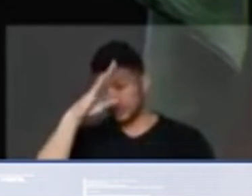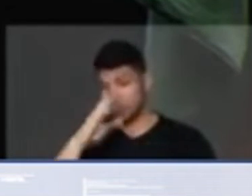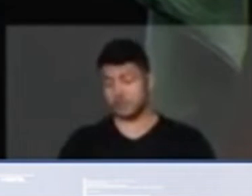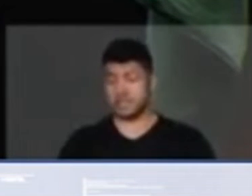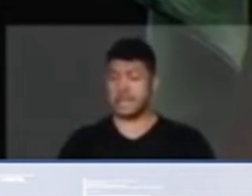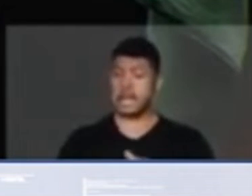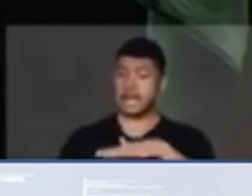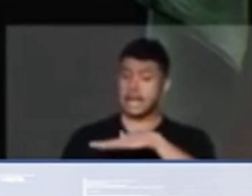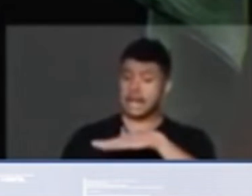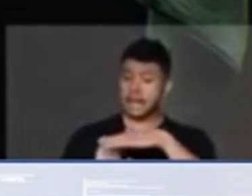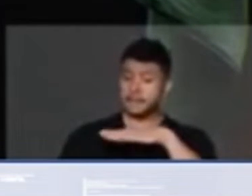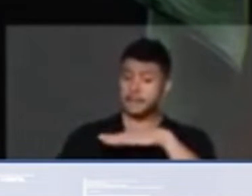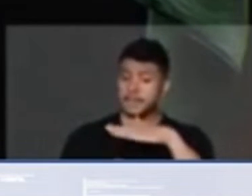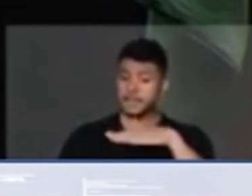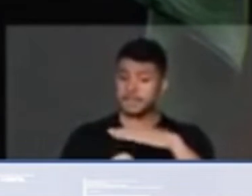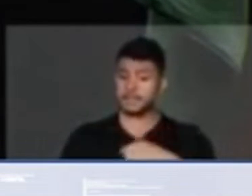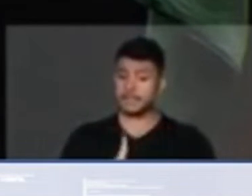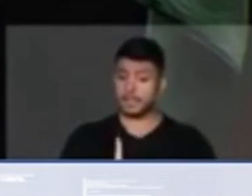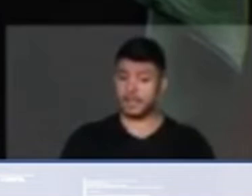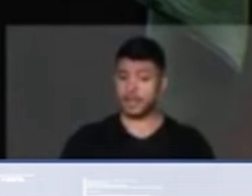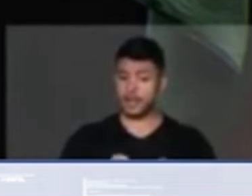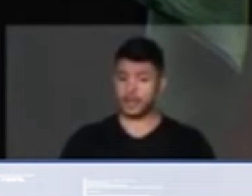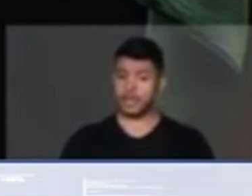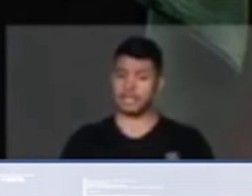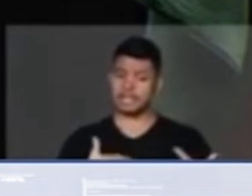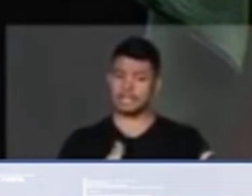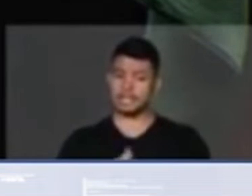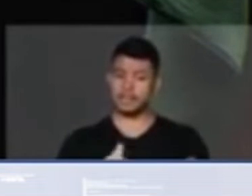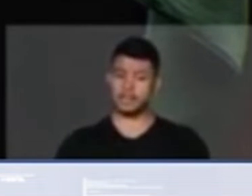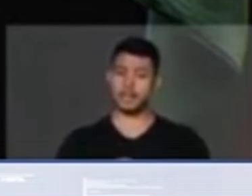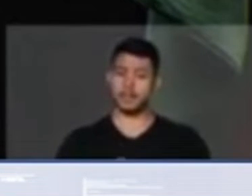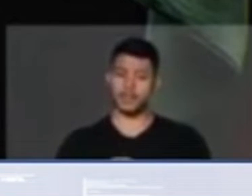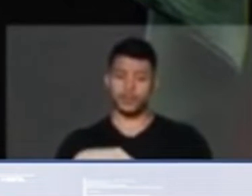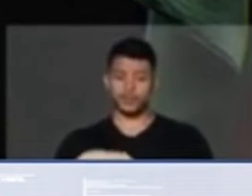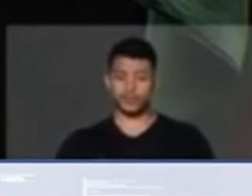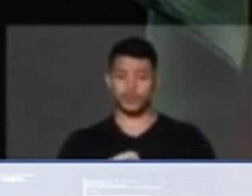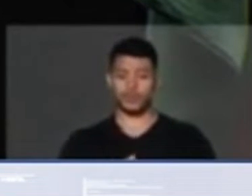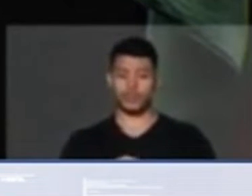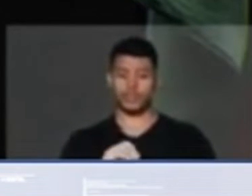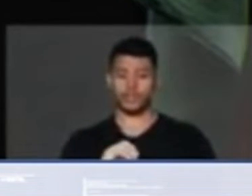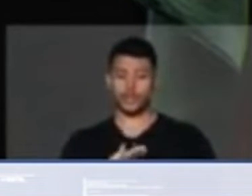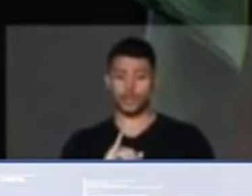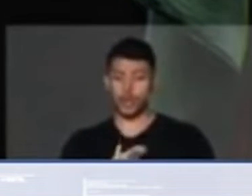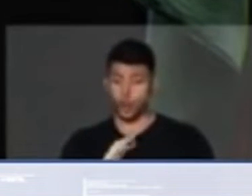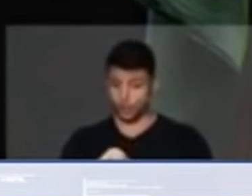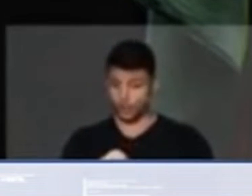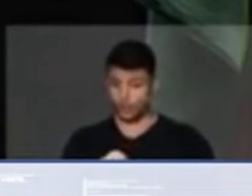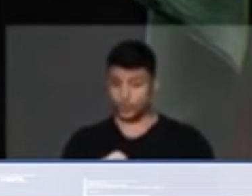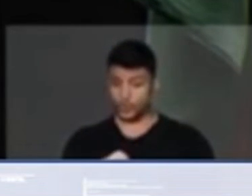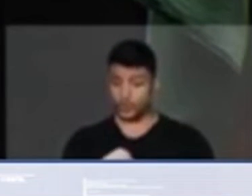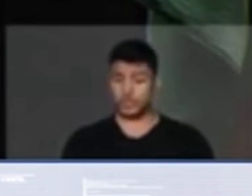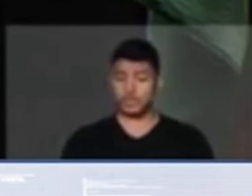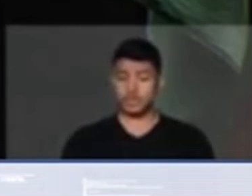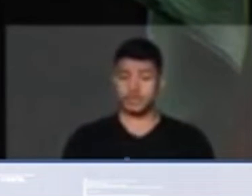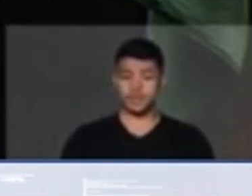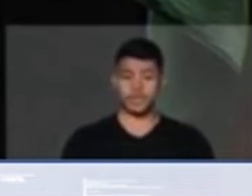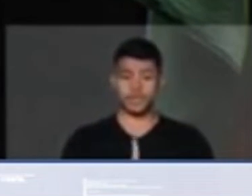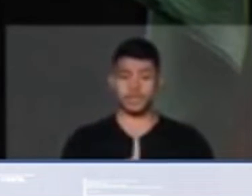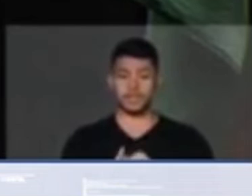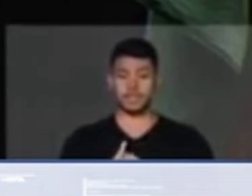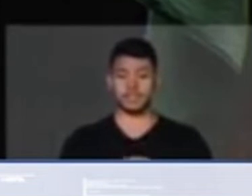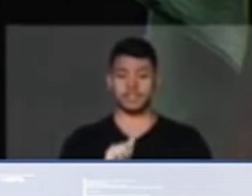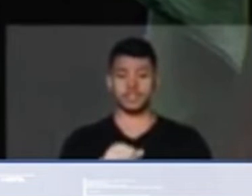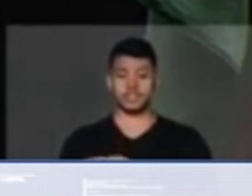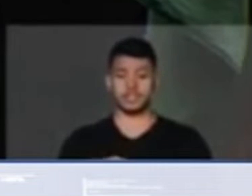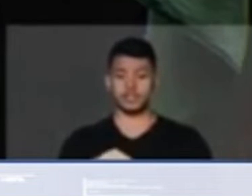no Brasil. Nióbio, tão apreciado por Bolsonaro, foi assim propagado no G20 no Japão, quando